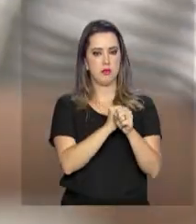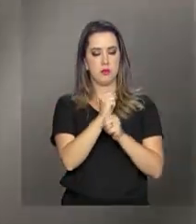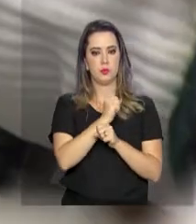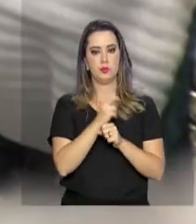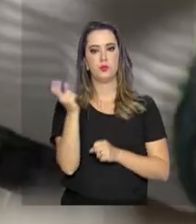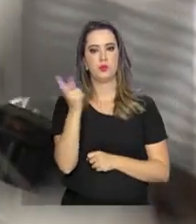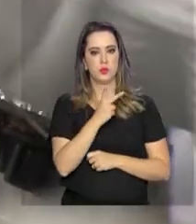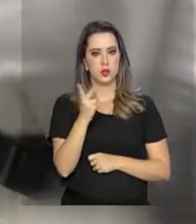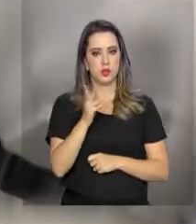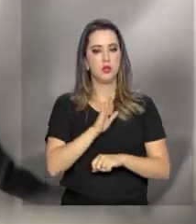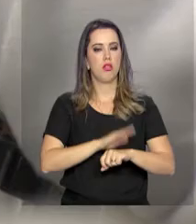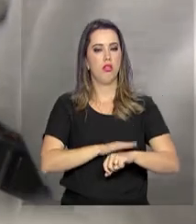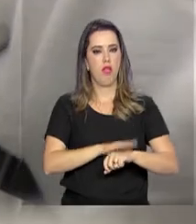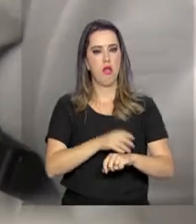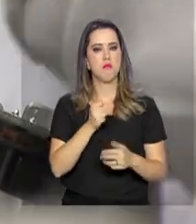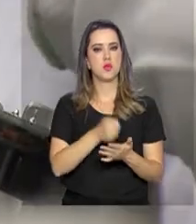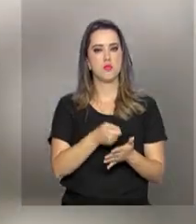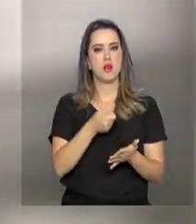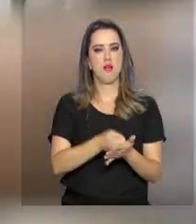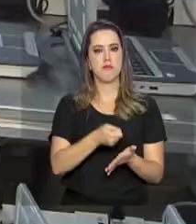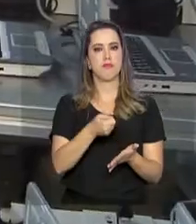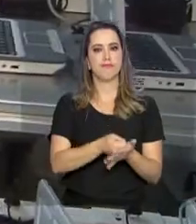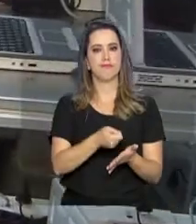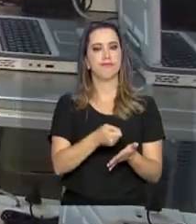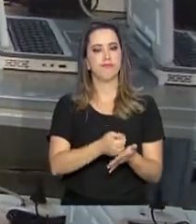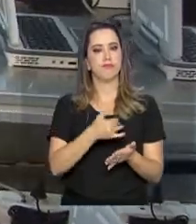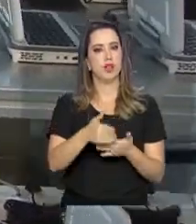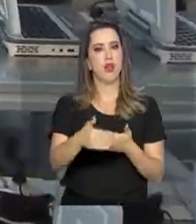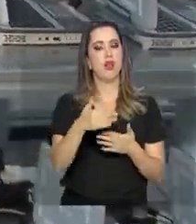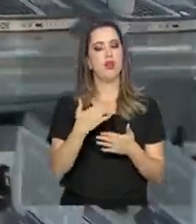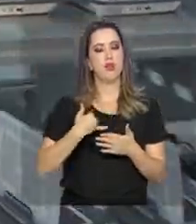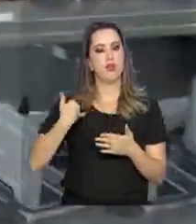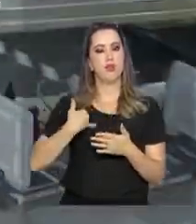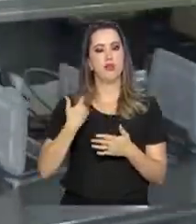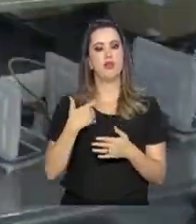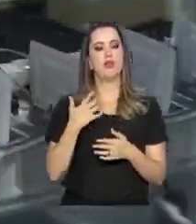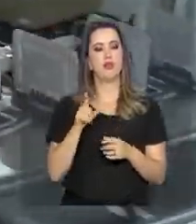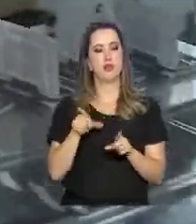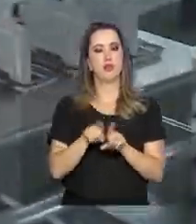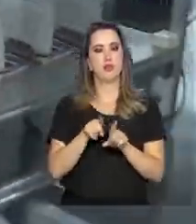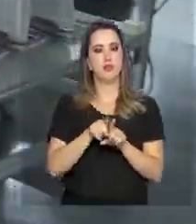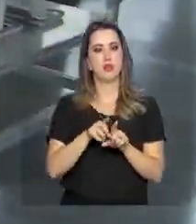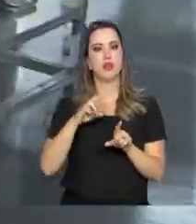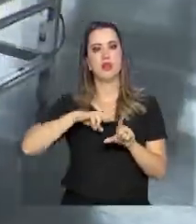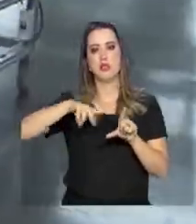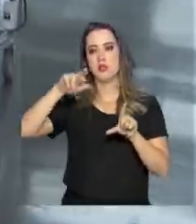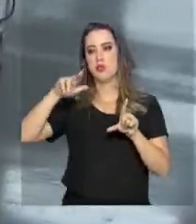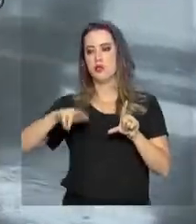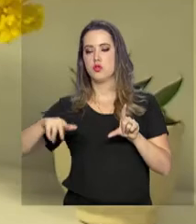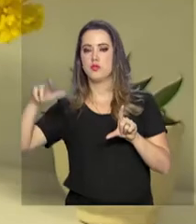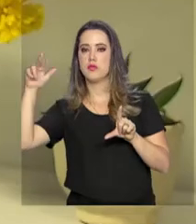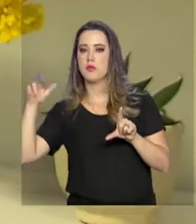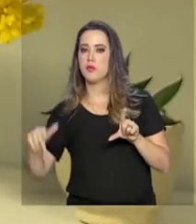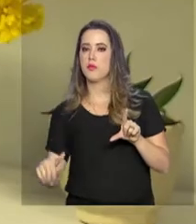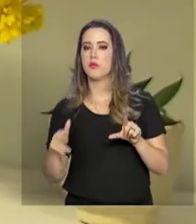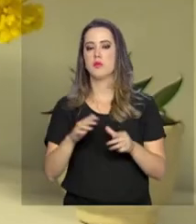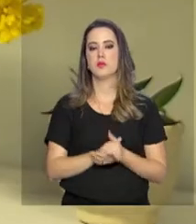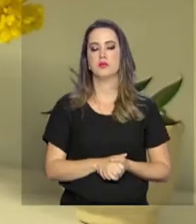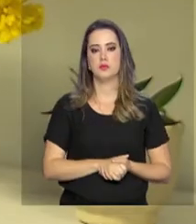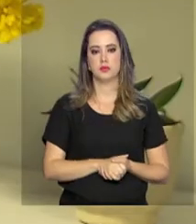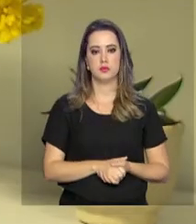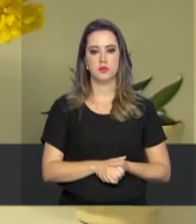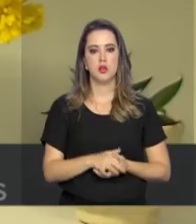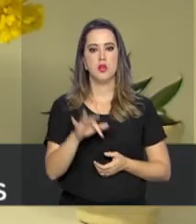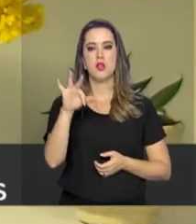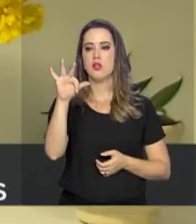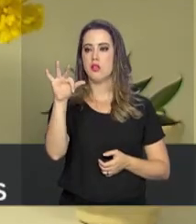tempo de contribuição e por idade pode ter a incidência do fator previdenciário o fator previdenciário